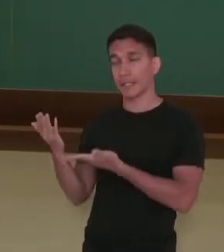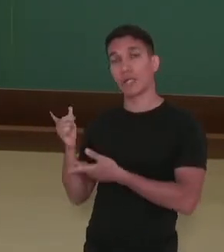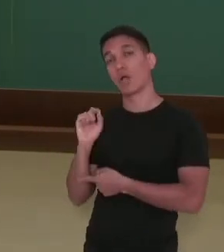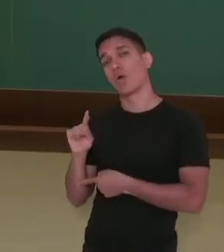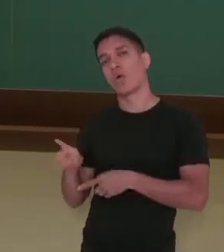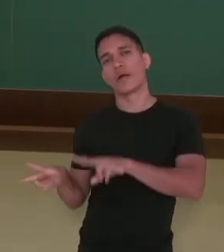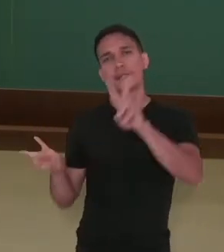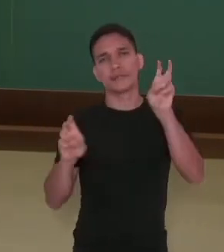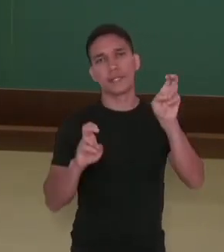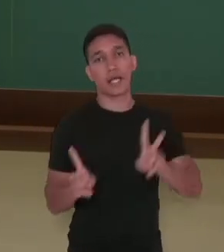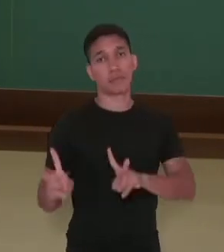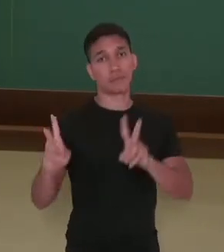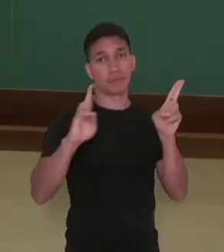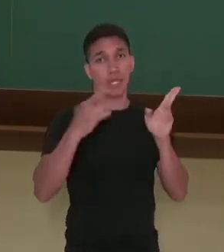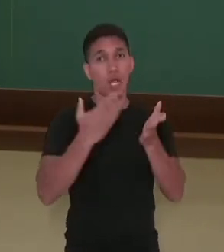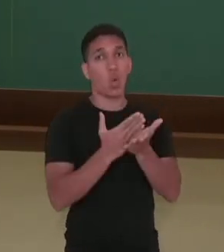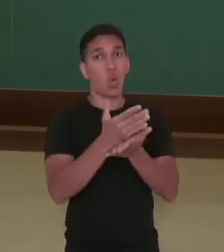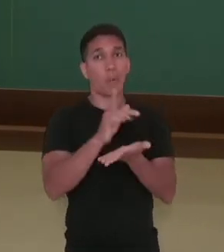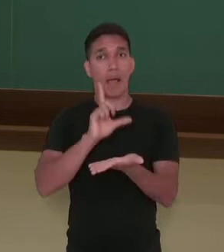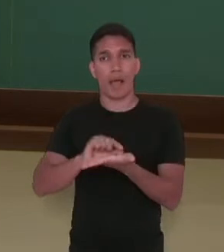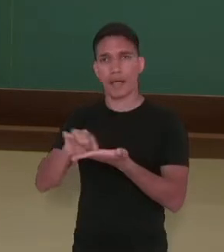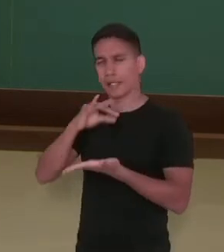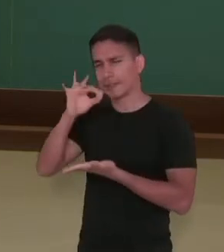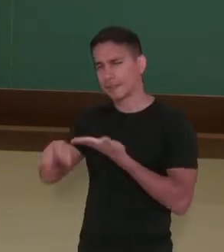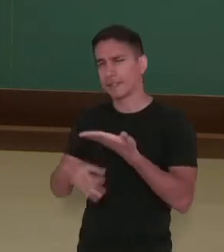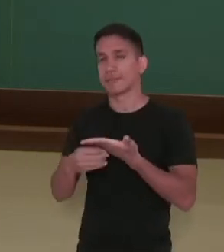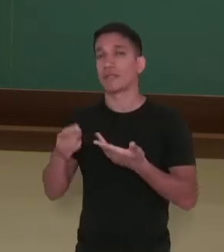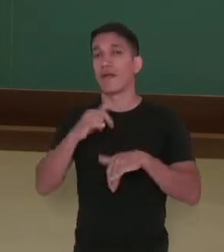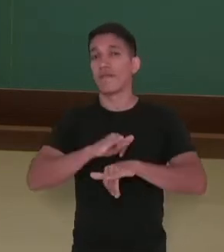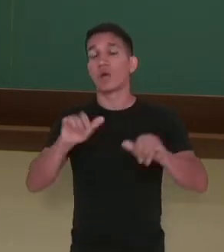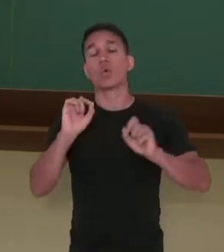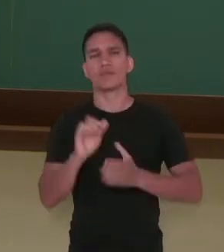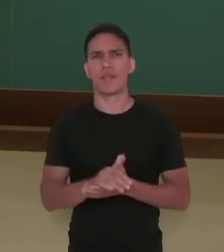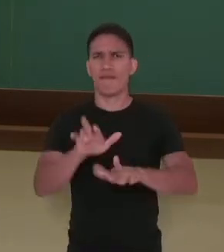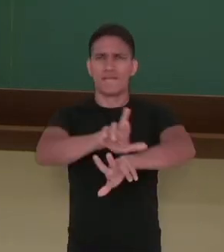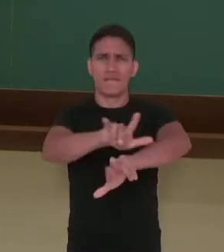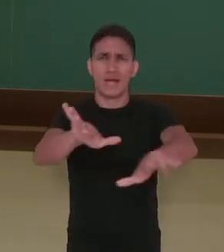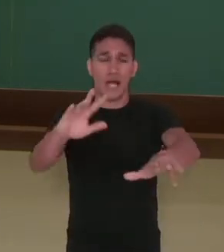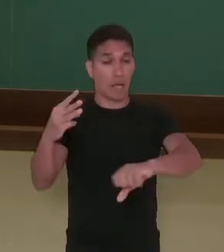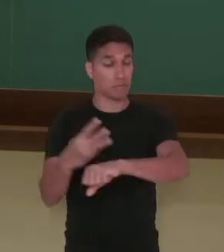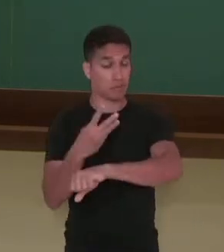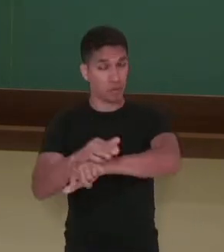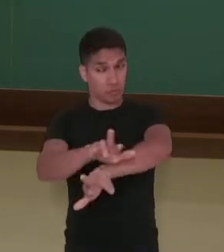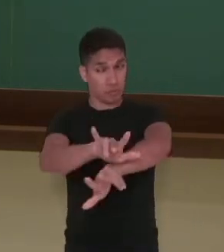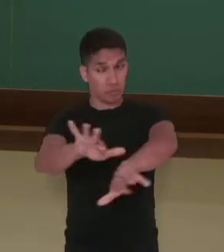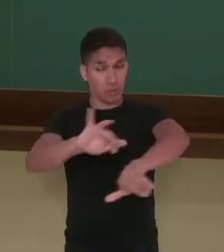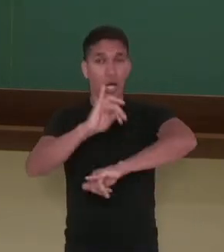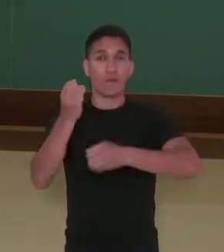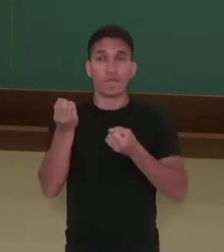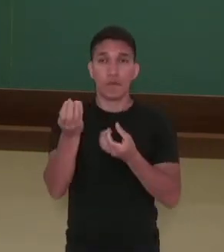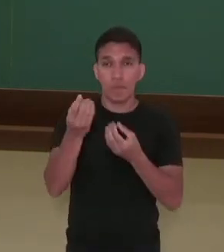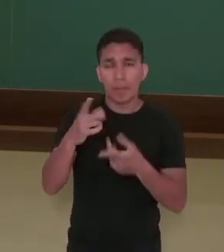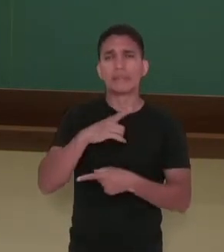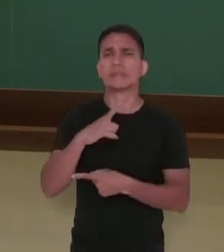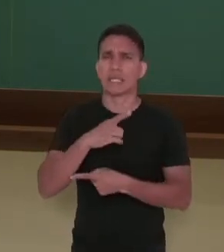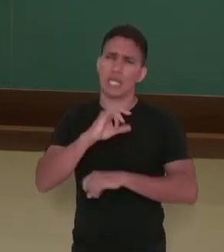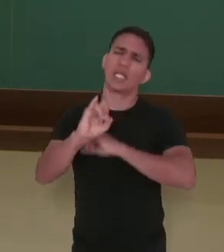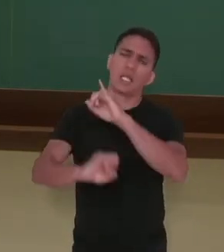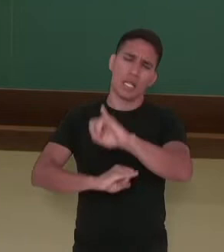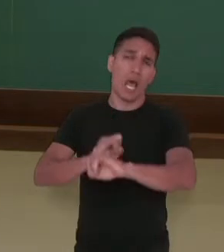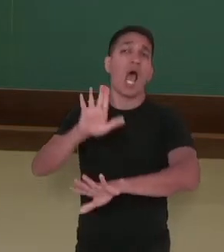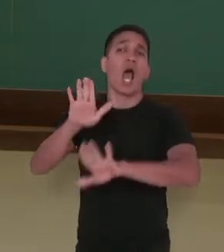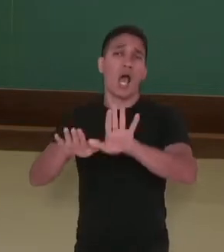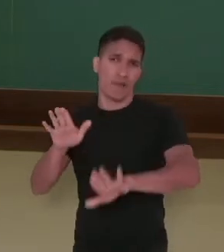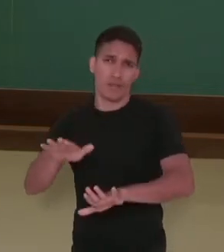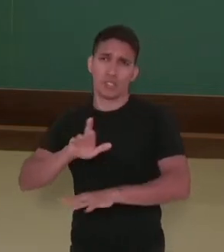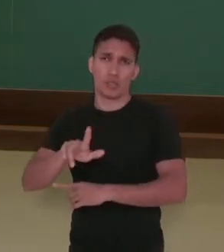início do artigo. Muitas mensagens circulam pela internet e sempre são verdadeiras, né? E aí, o que